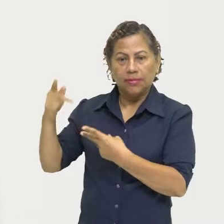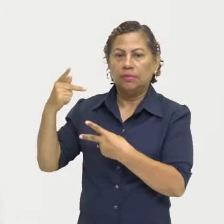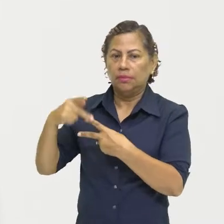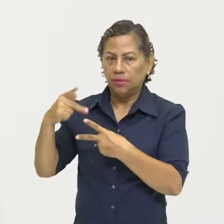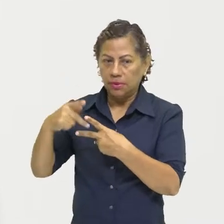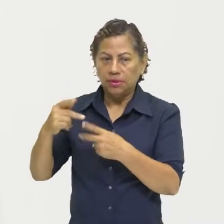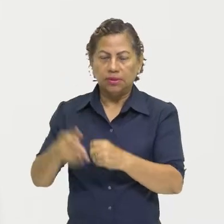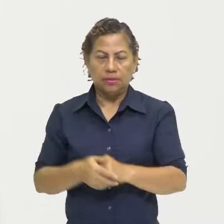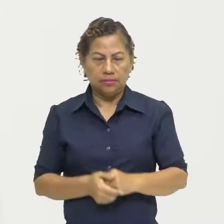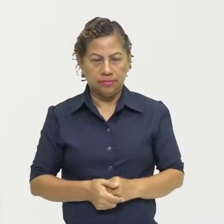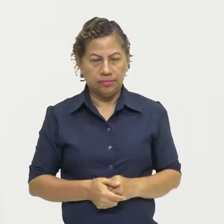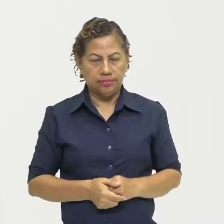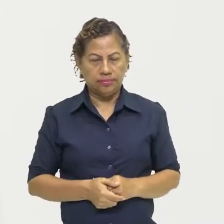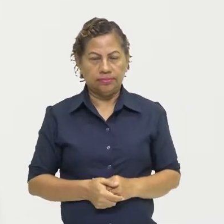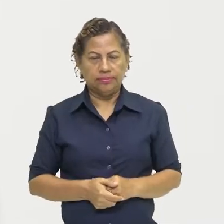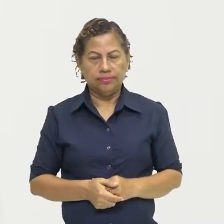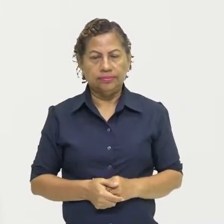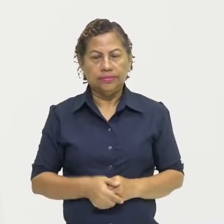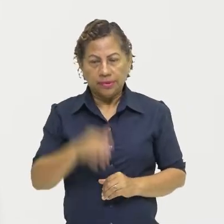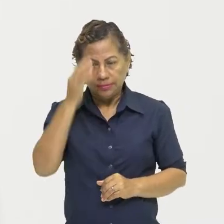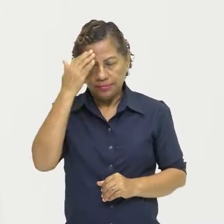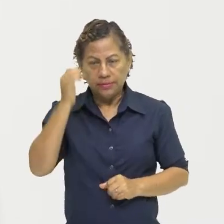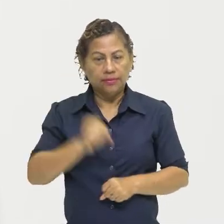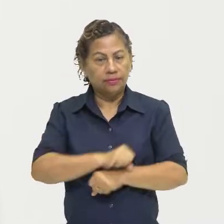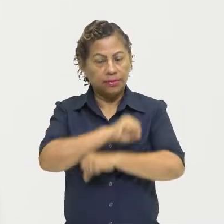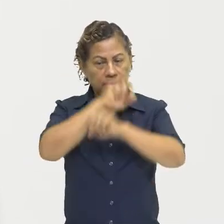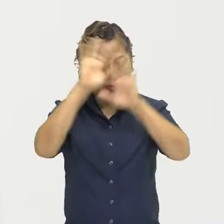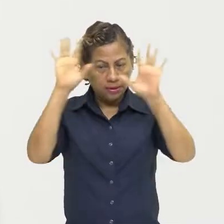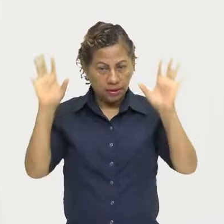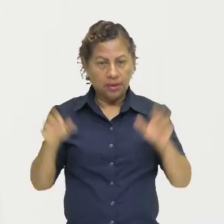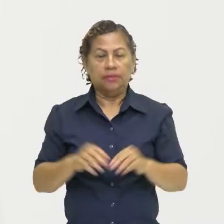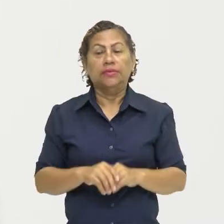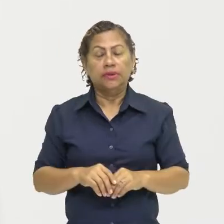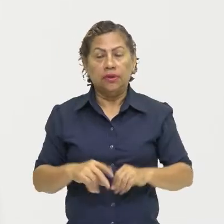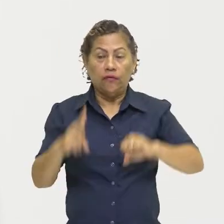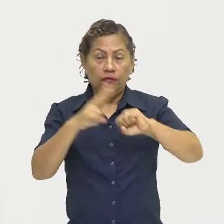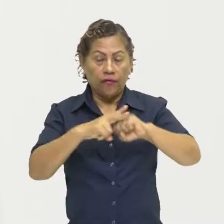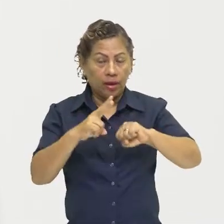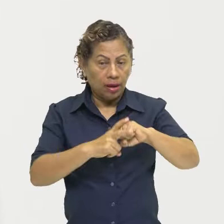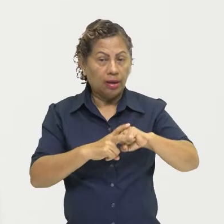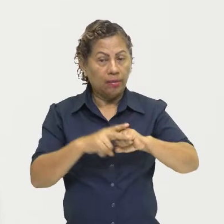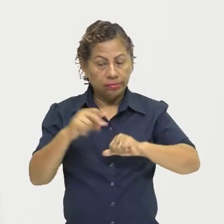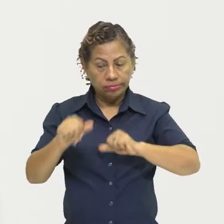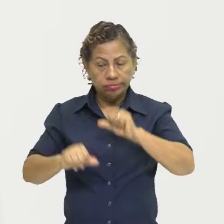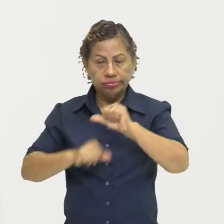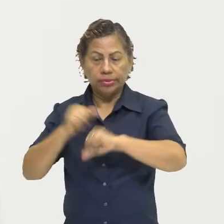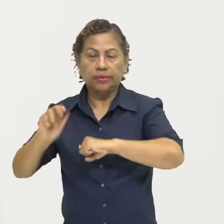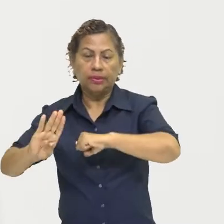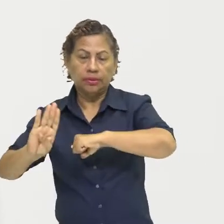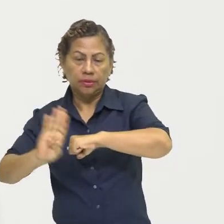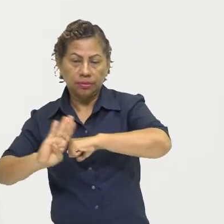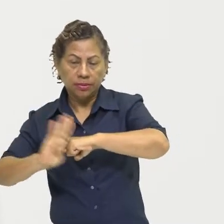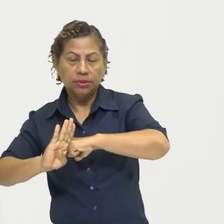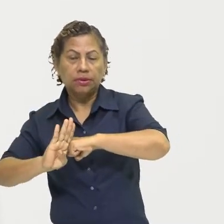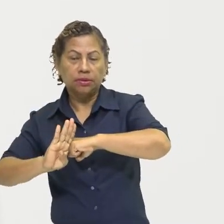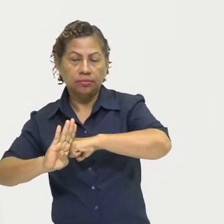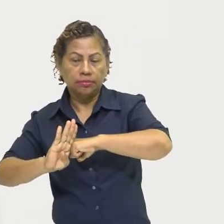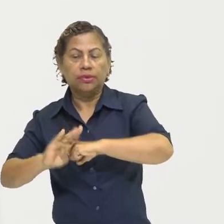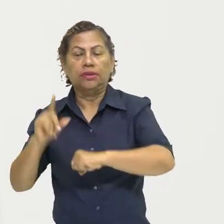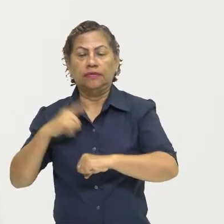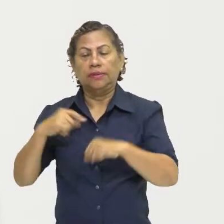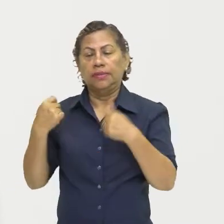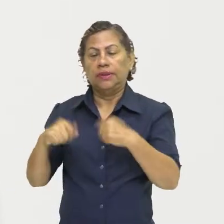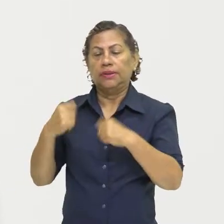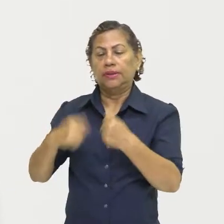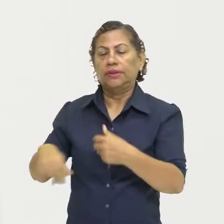opção por alguma coisa. Então, esse substantivo eu vou saber que ele vai ser regido pela preposição